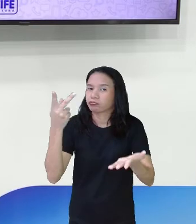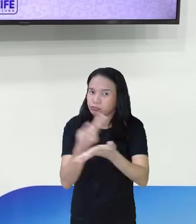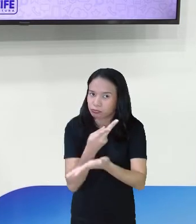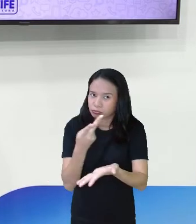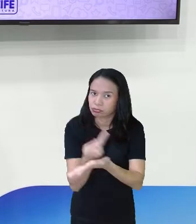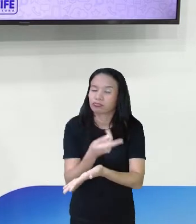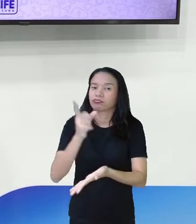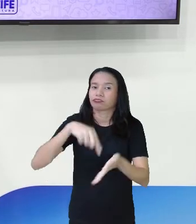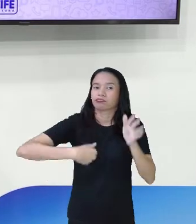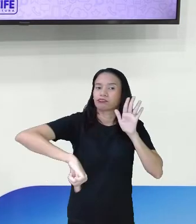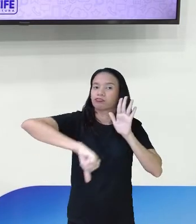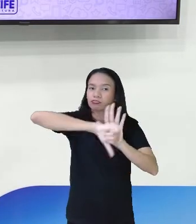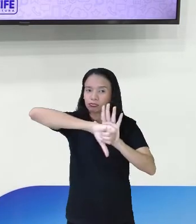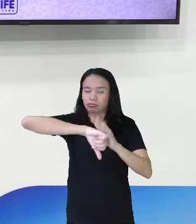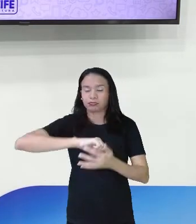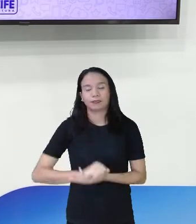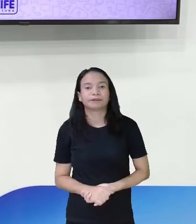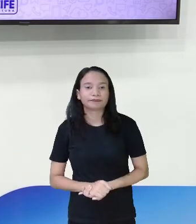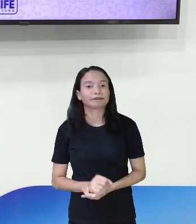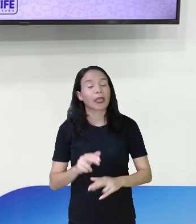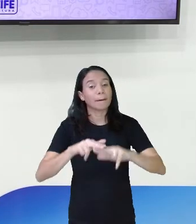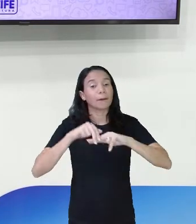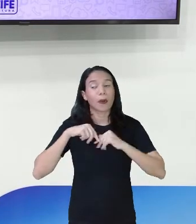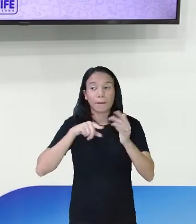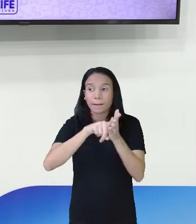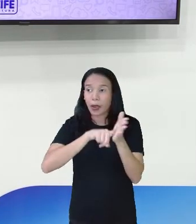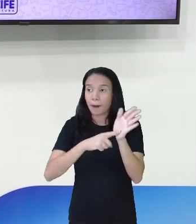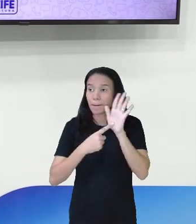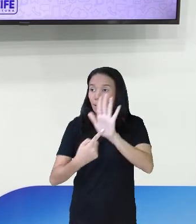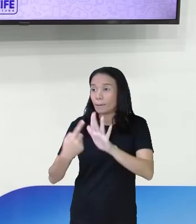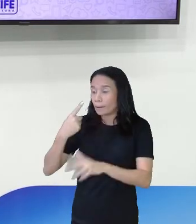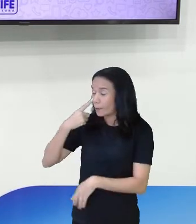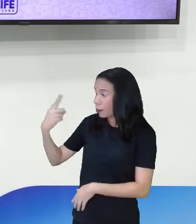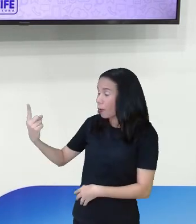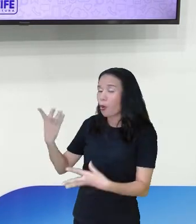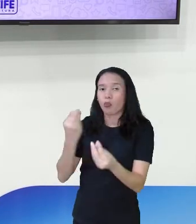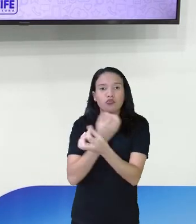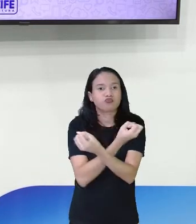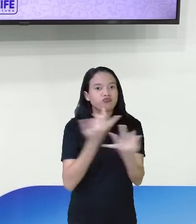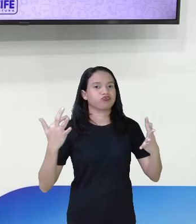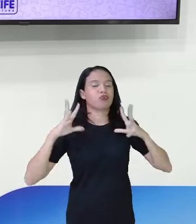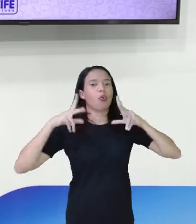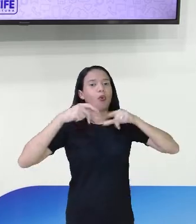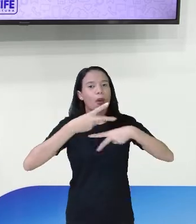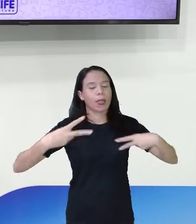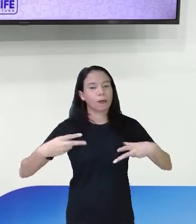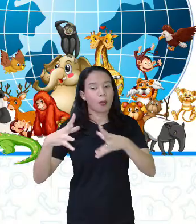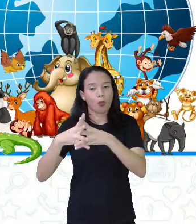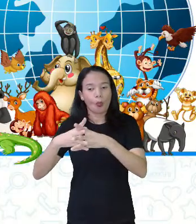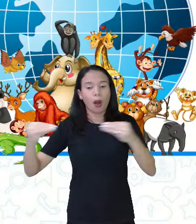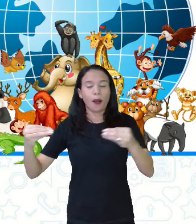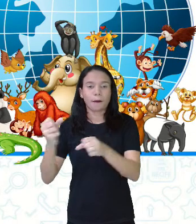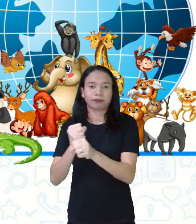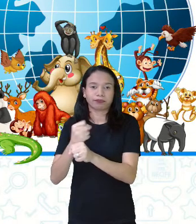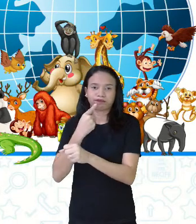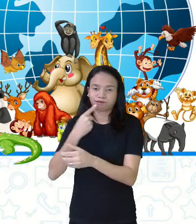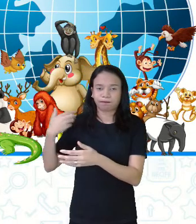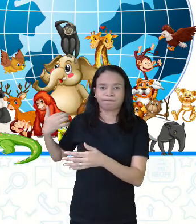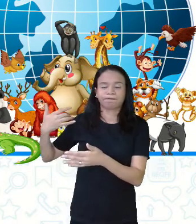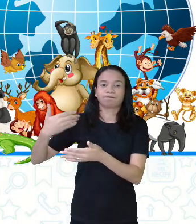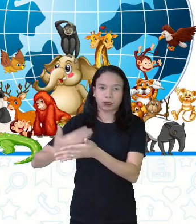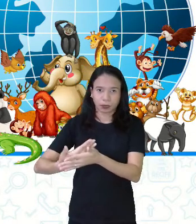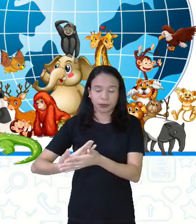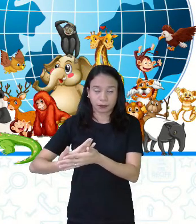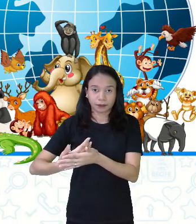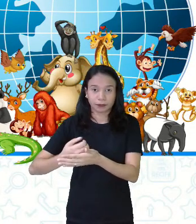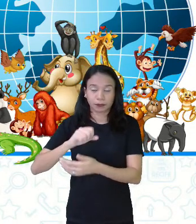não é uma coisa boa. As pesquisas mostram que milhares de animais foram extintos nos últimos anos,